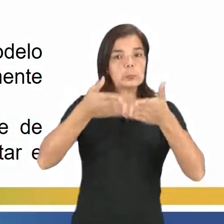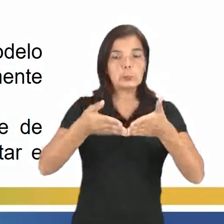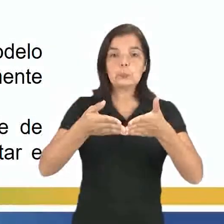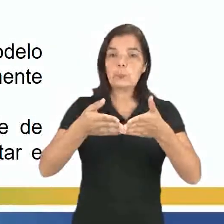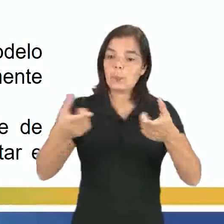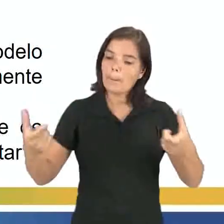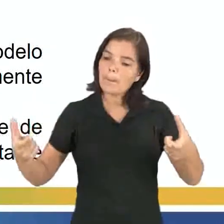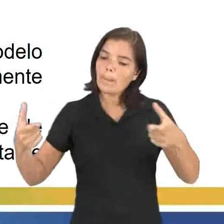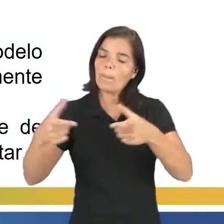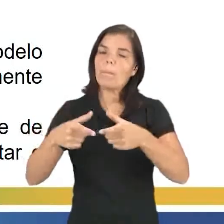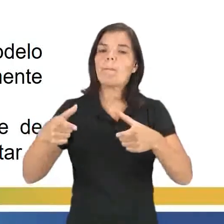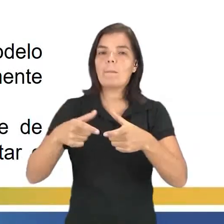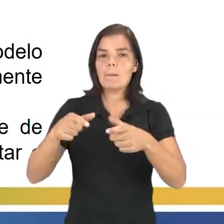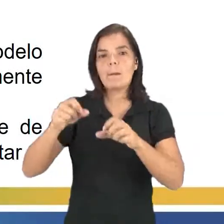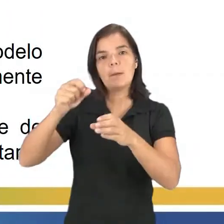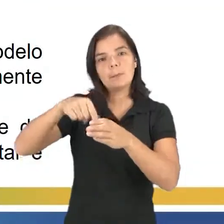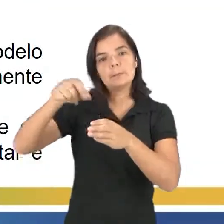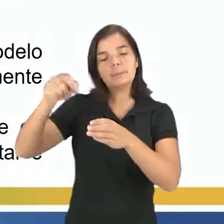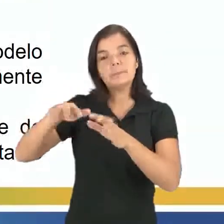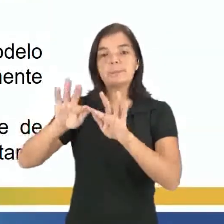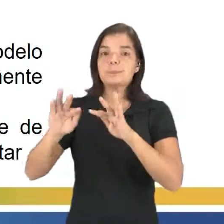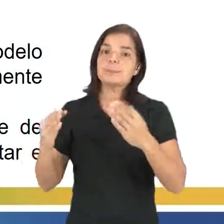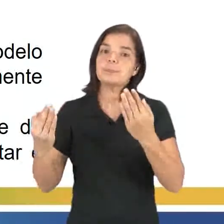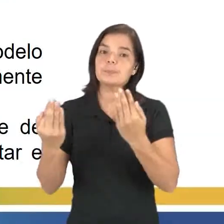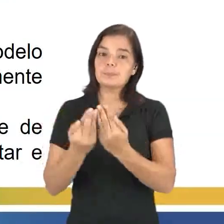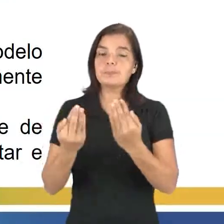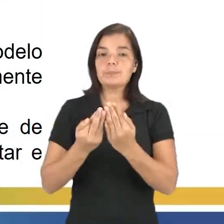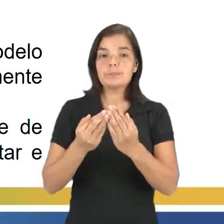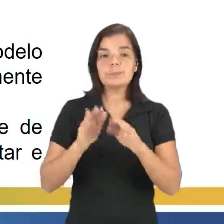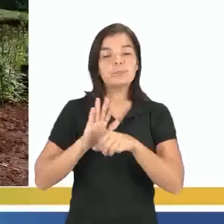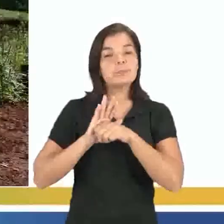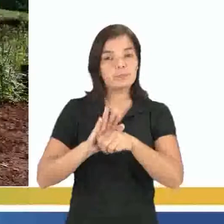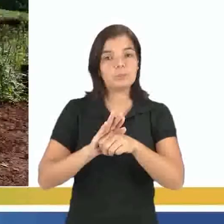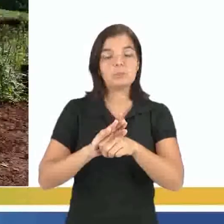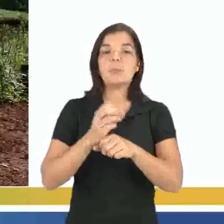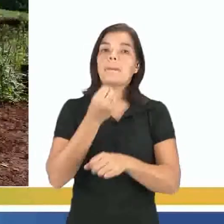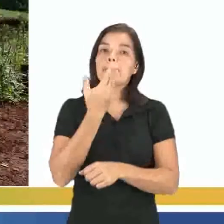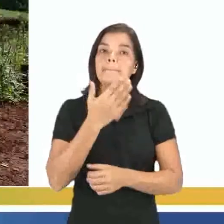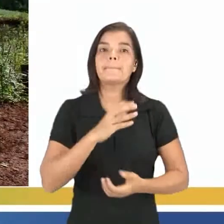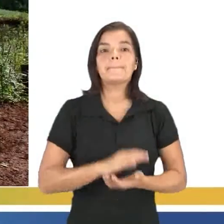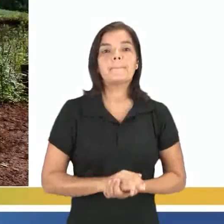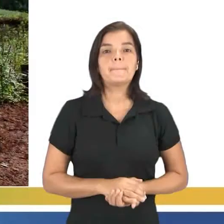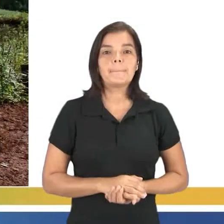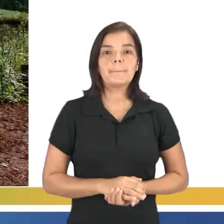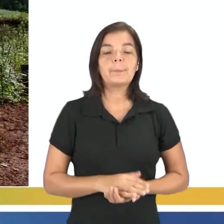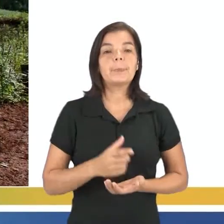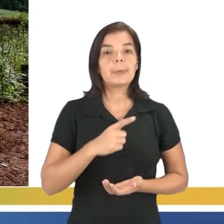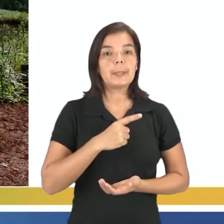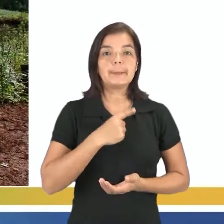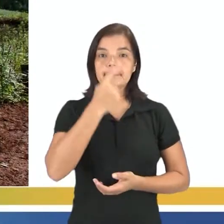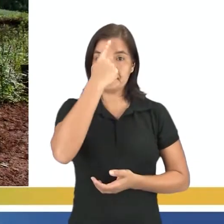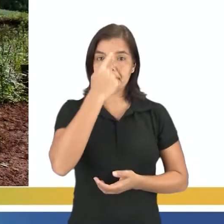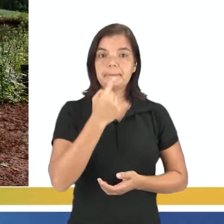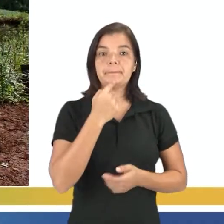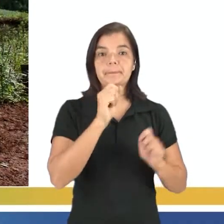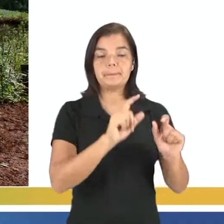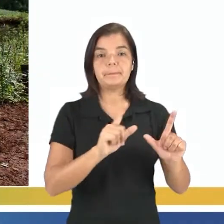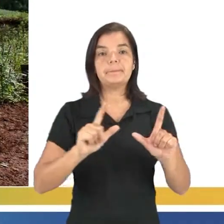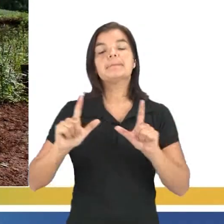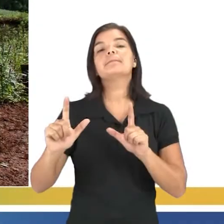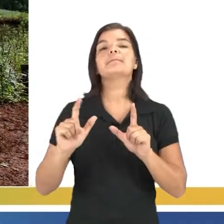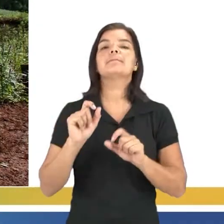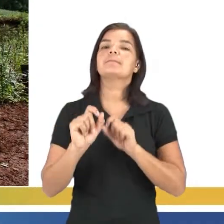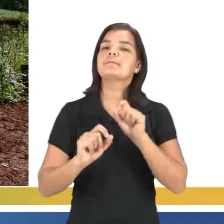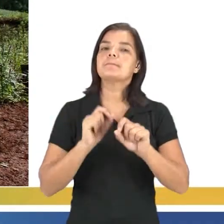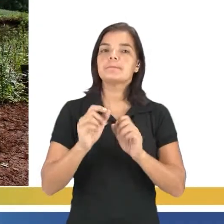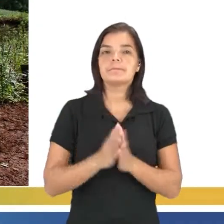pequeno produtor. Então, a agricultura familiar, elas nos fornece coisas muito boas, ok? Aí nós temos uma imagem aí do que fornece a agricultura